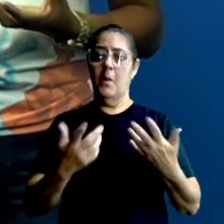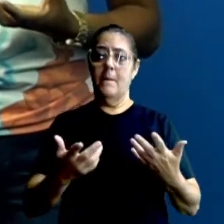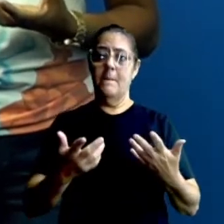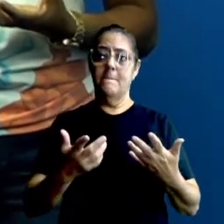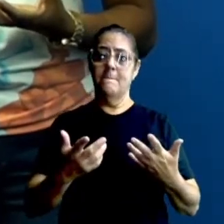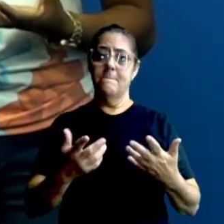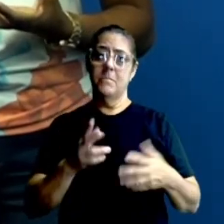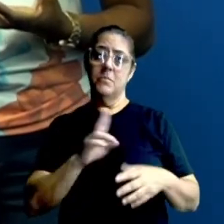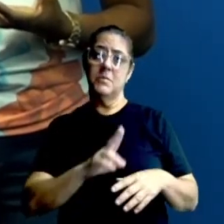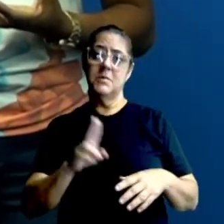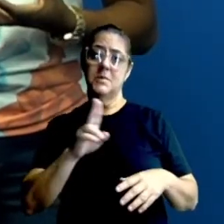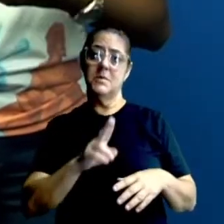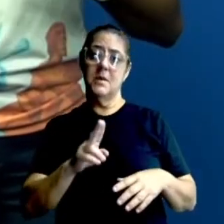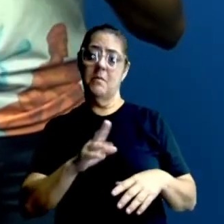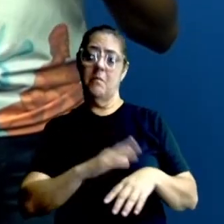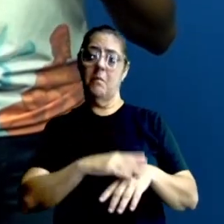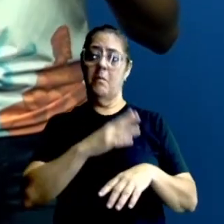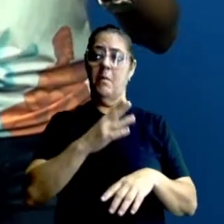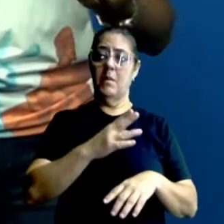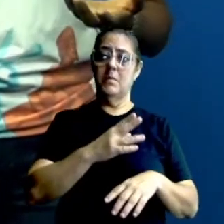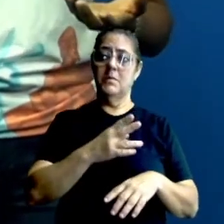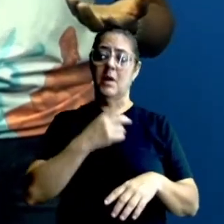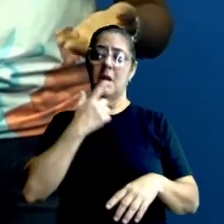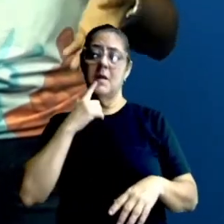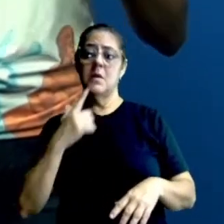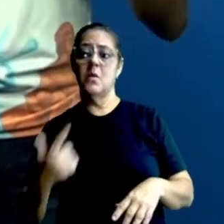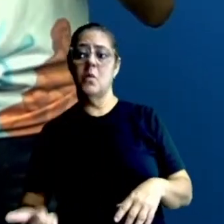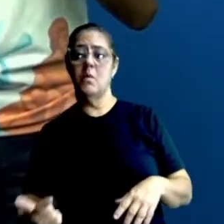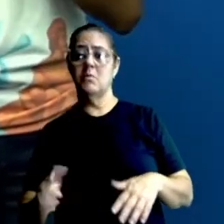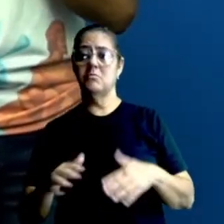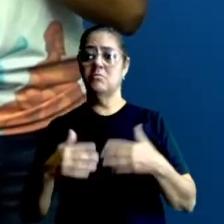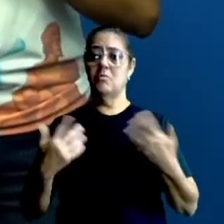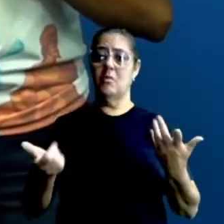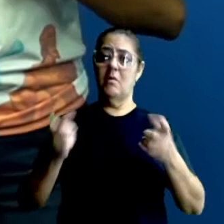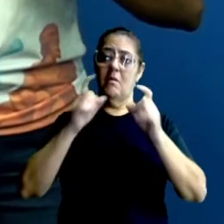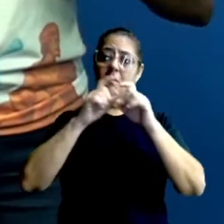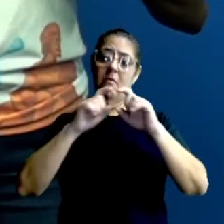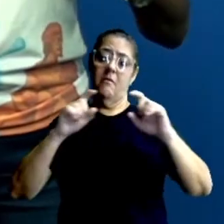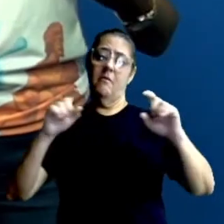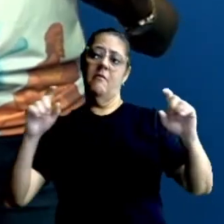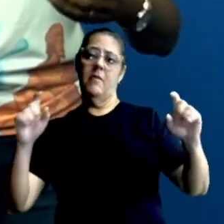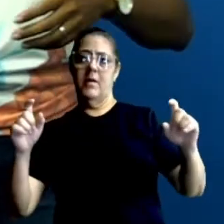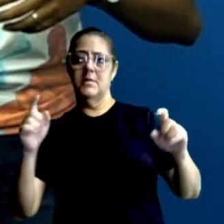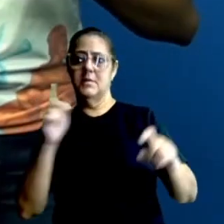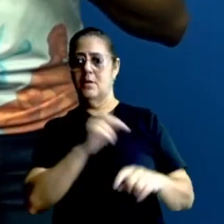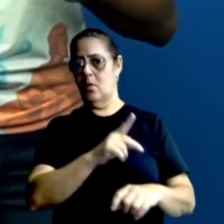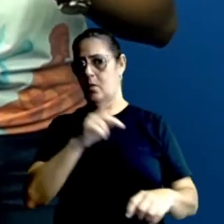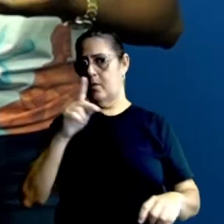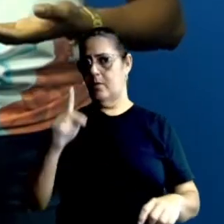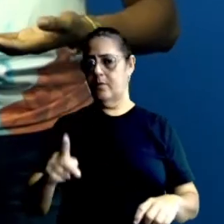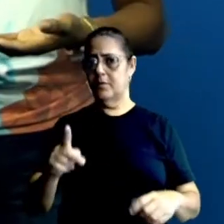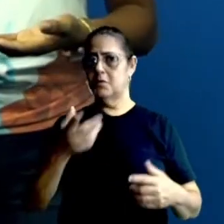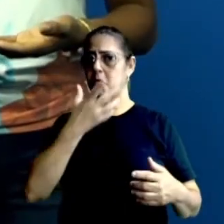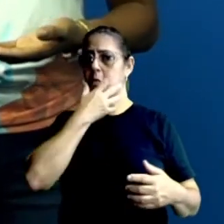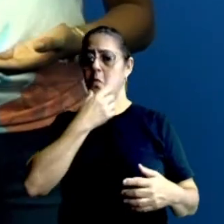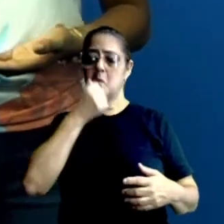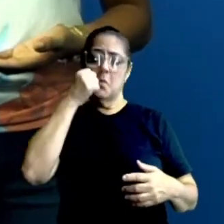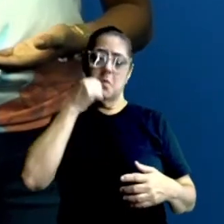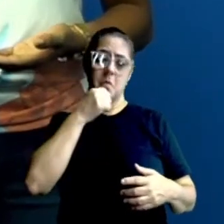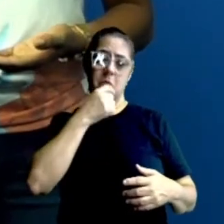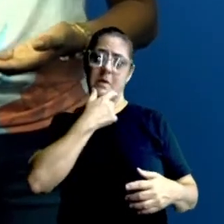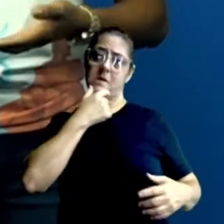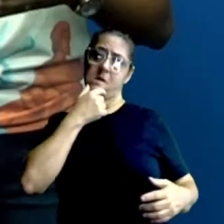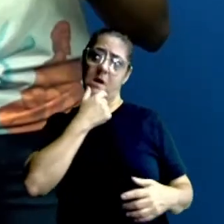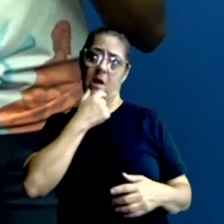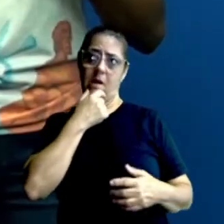de linguagem que a gente pode utilizar Qual é a frase certa para você utilizar como seu professor com sua professora de